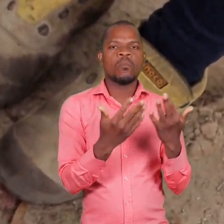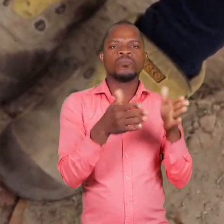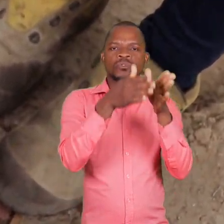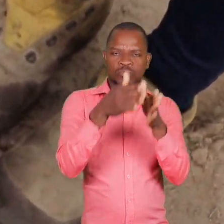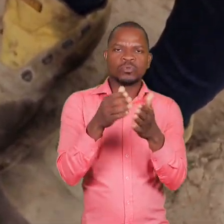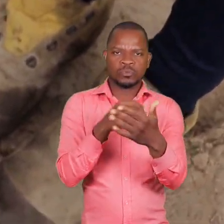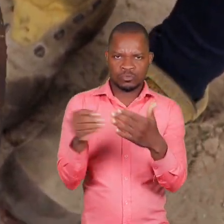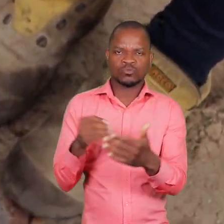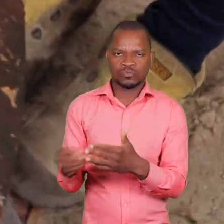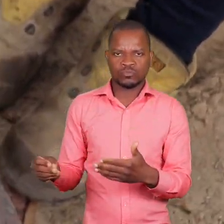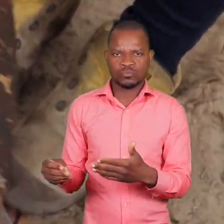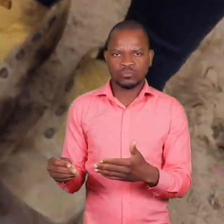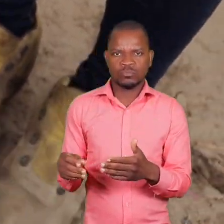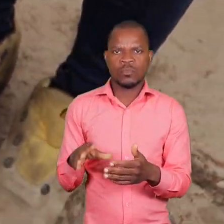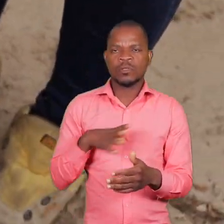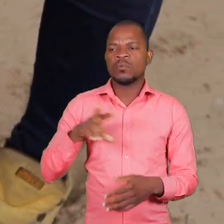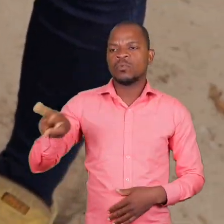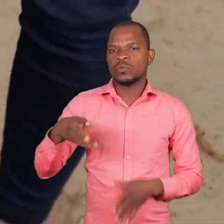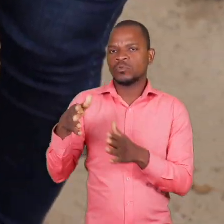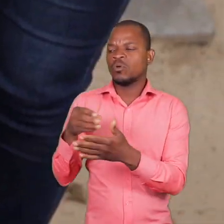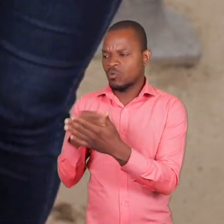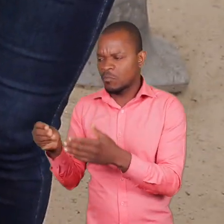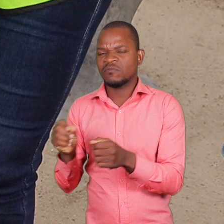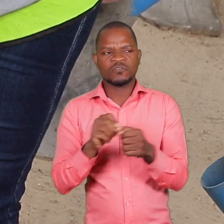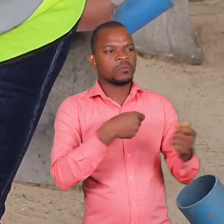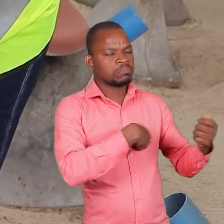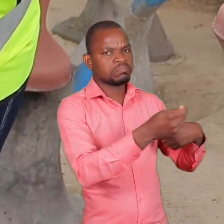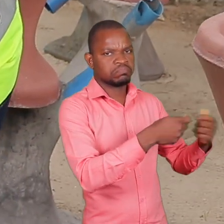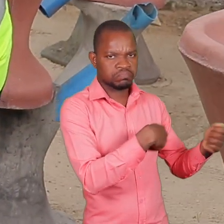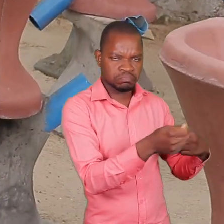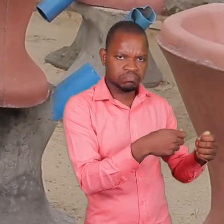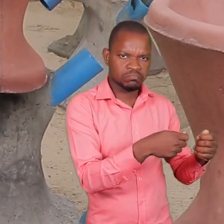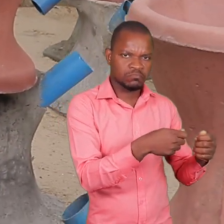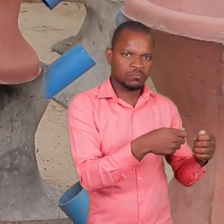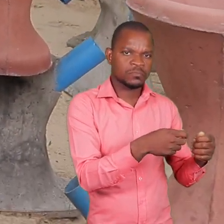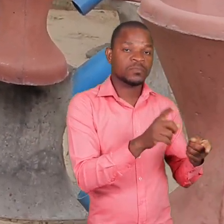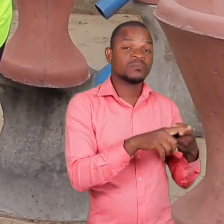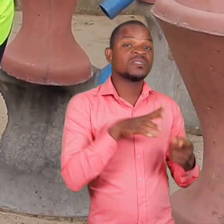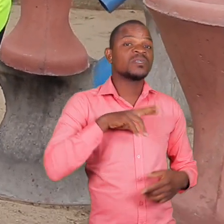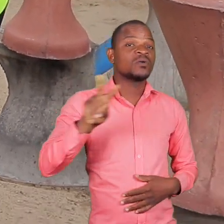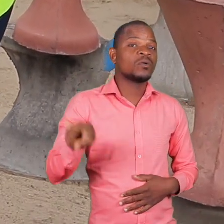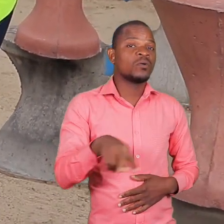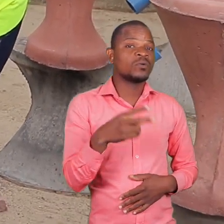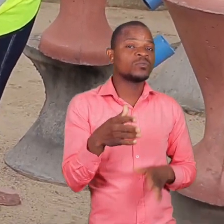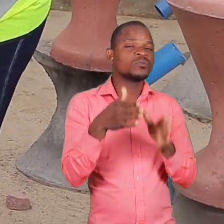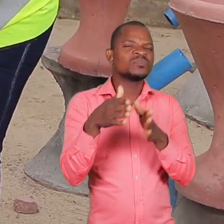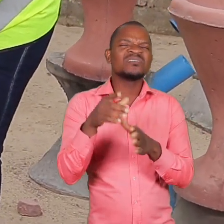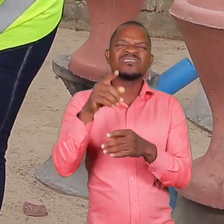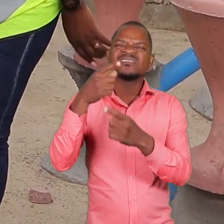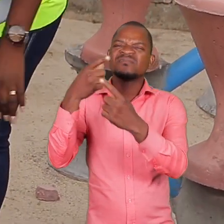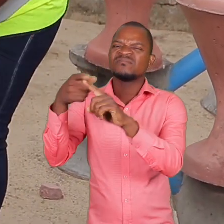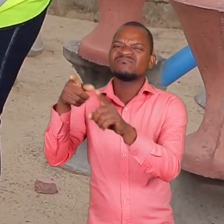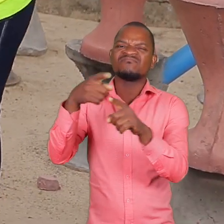gente compra, nós temos vários vendedores, não só aqui perto do bairro, mas também temos alguns no 15 de